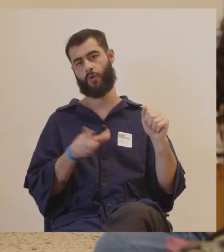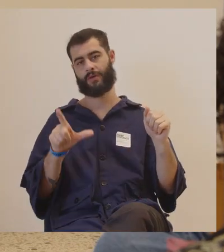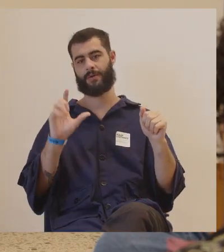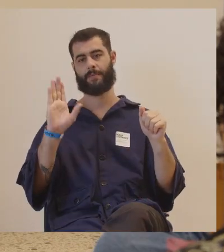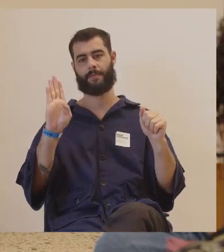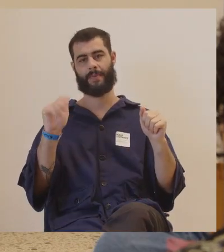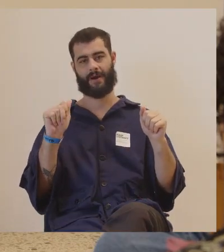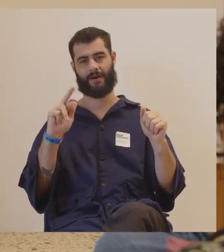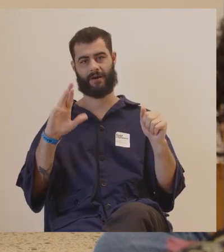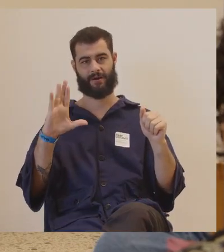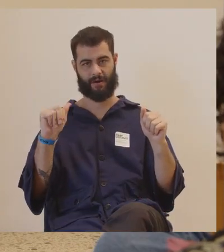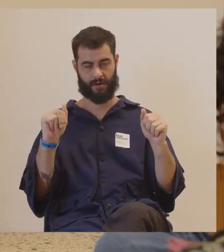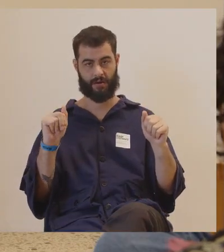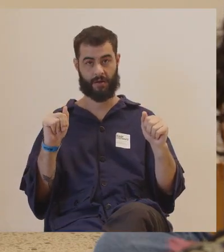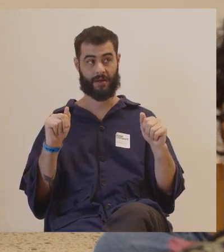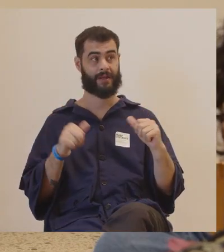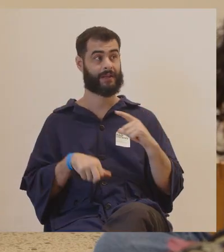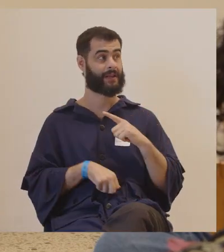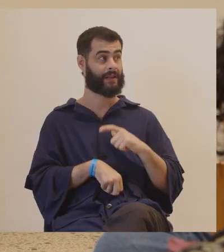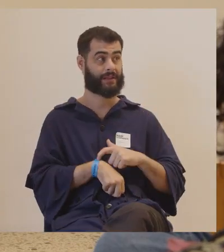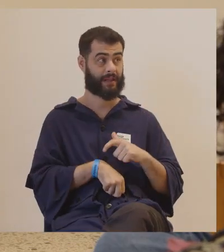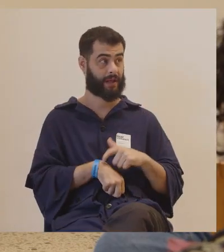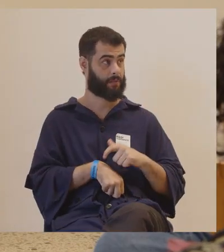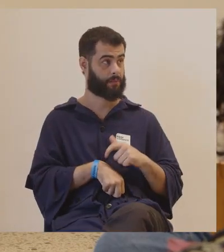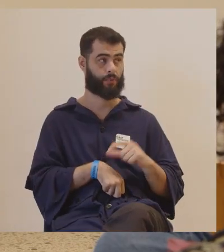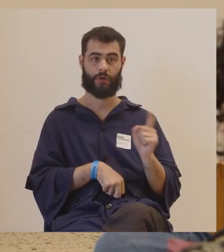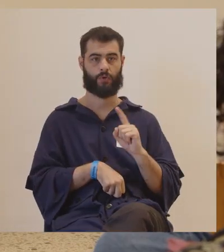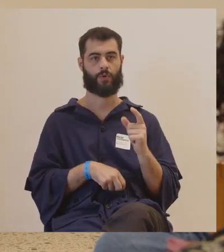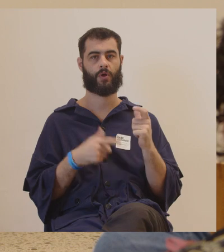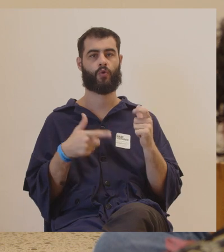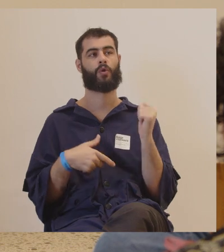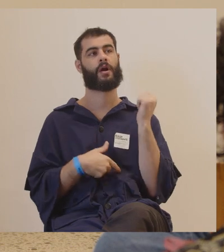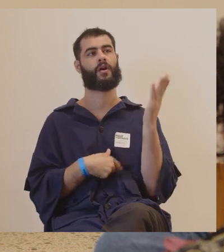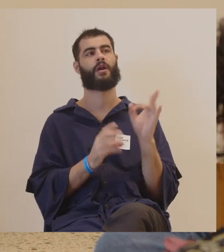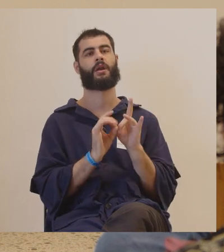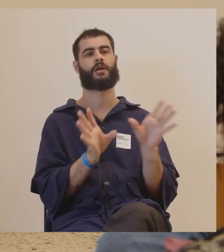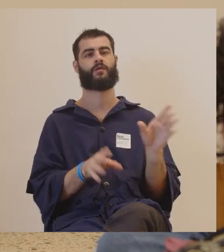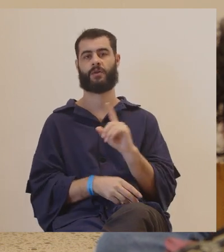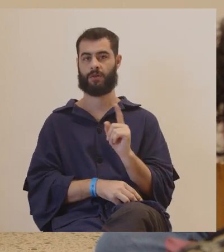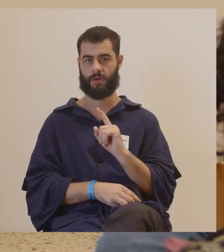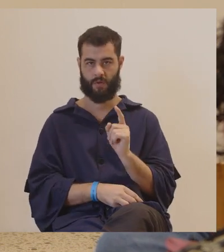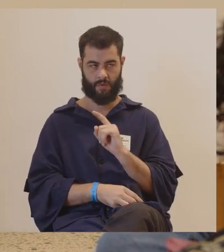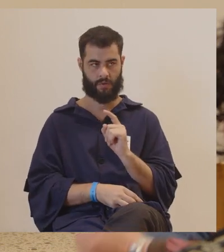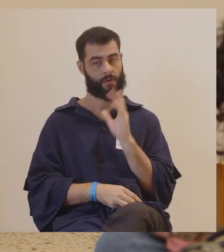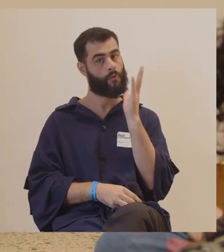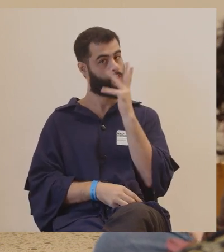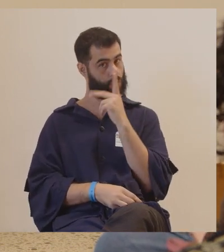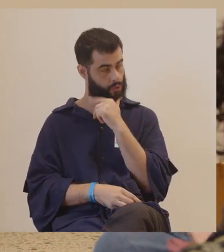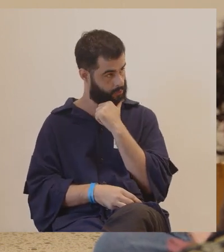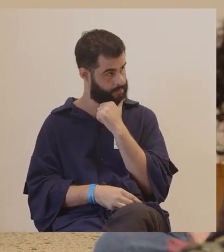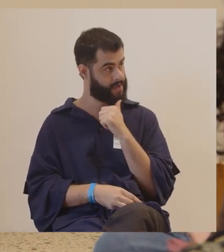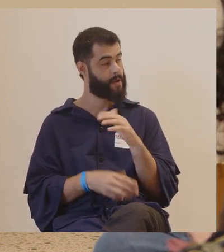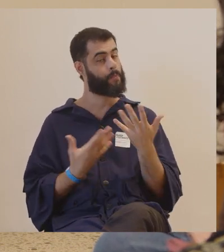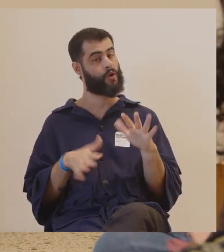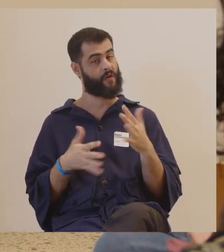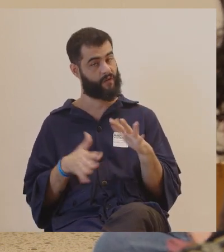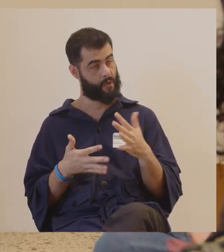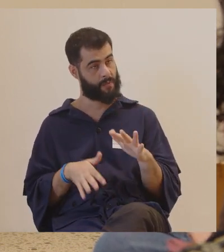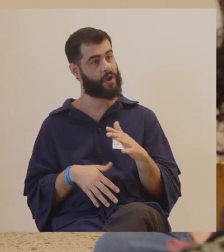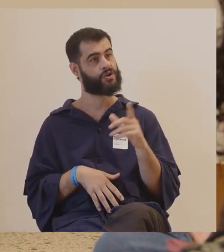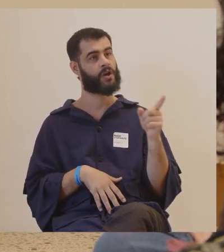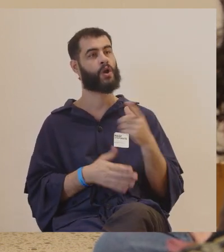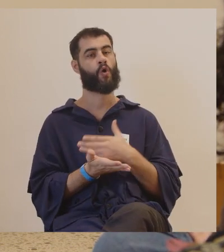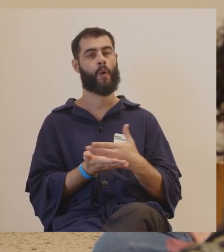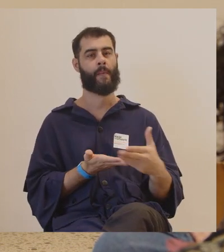um tempo de trabalho que isso não foi feito ao ar livre. Ele provavelmente, enfim, faz os